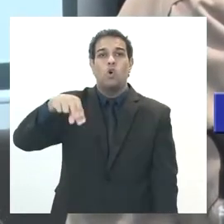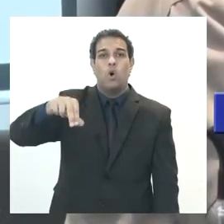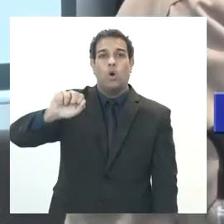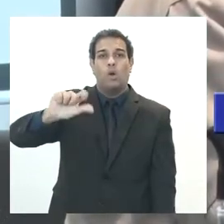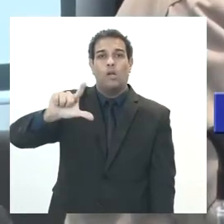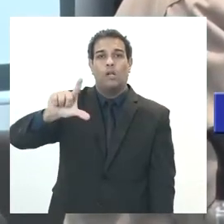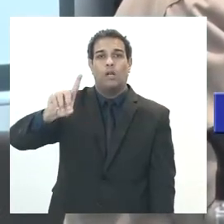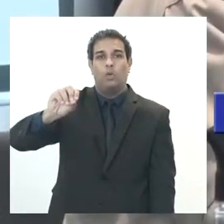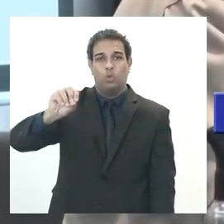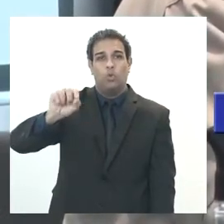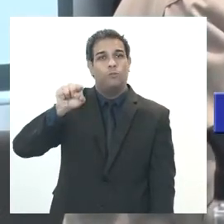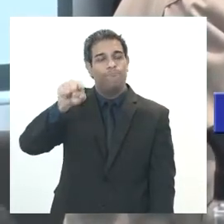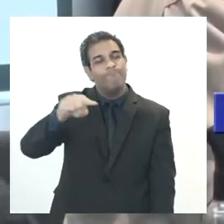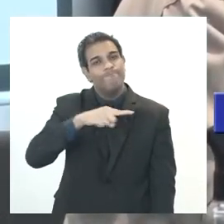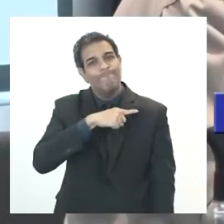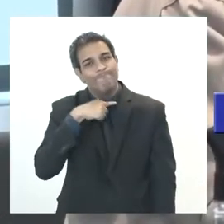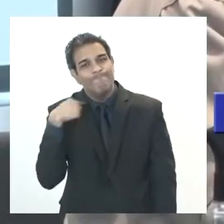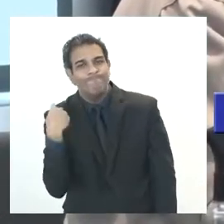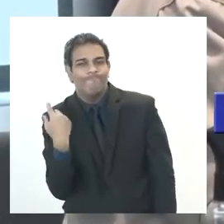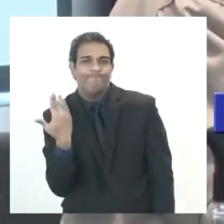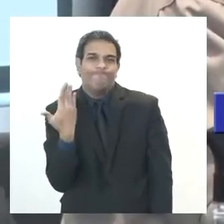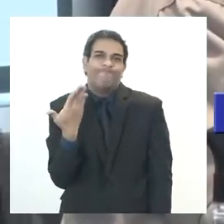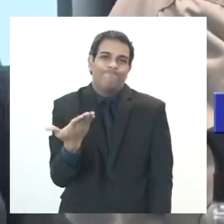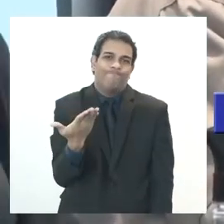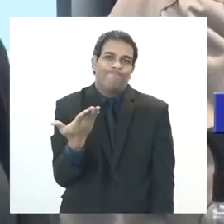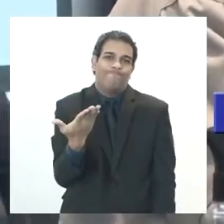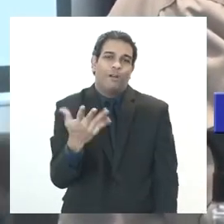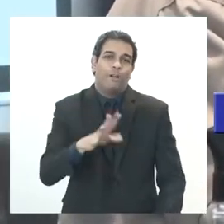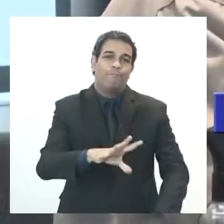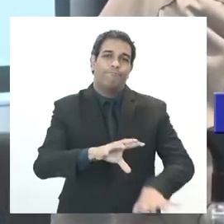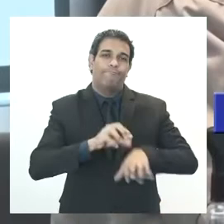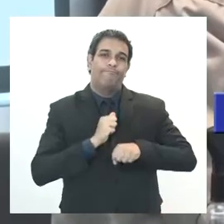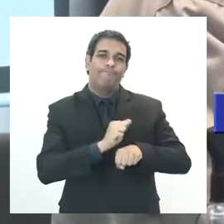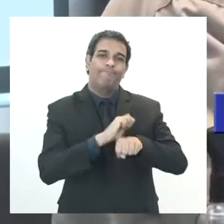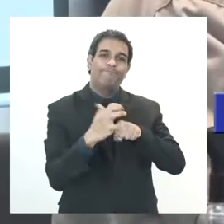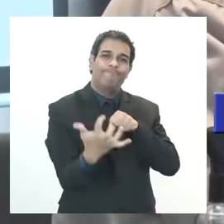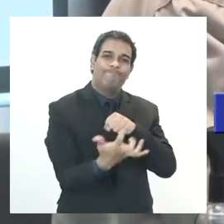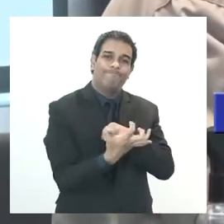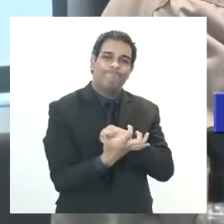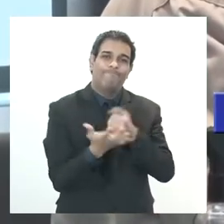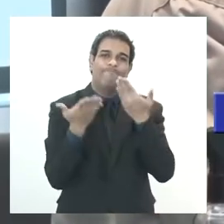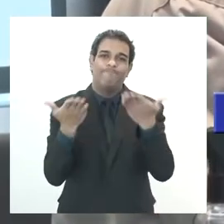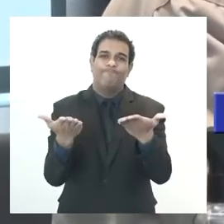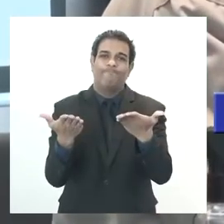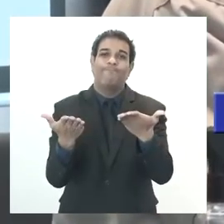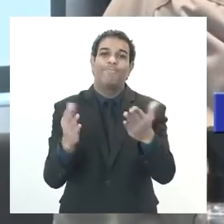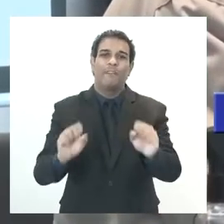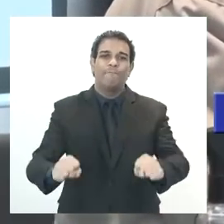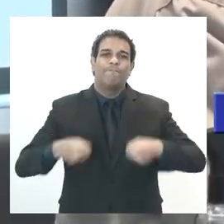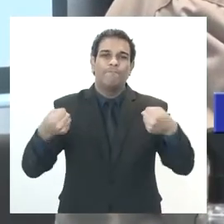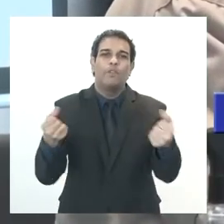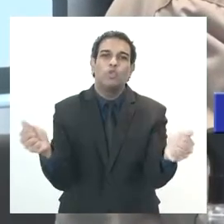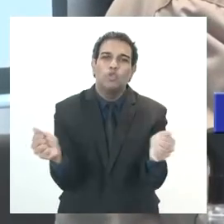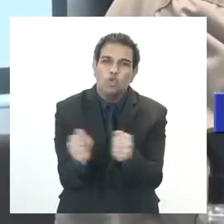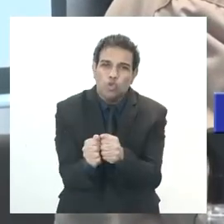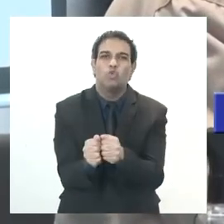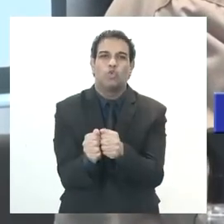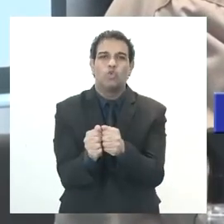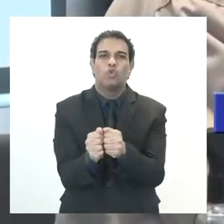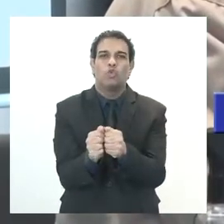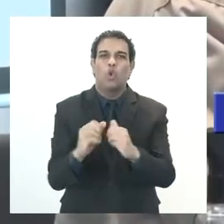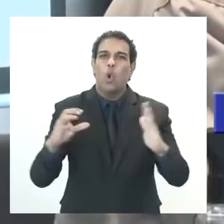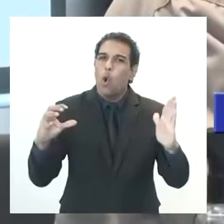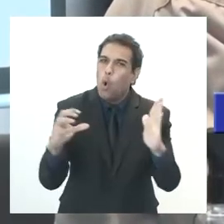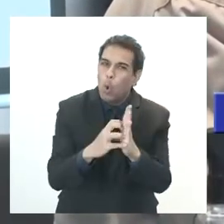nós vamos do anos vítima da cor verde né E aí estava no front de batalha defendendo a